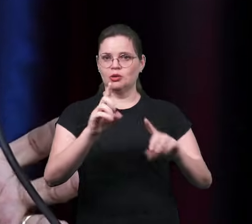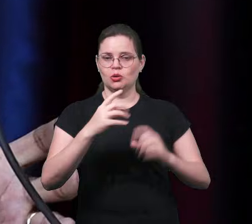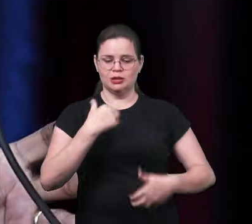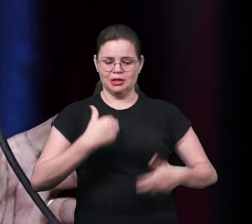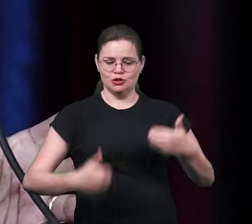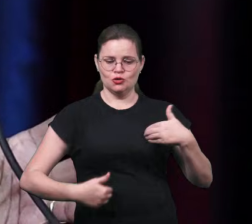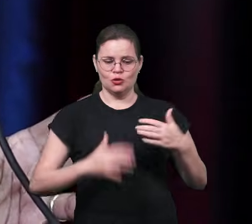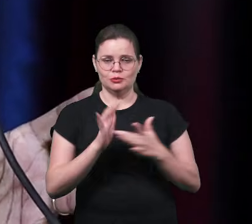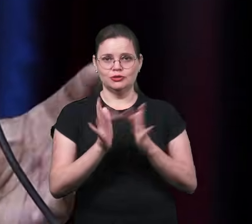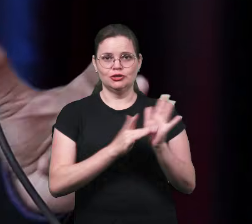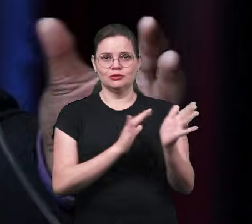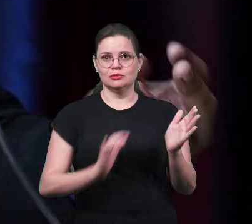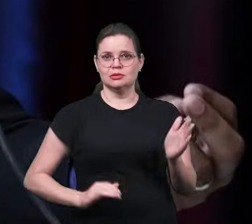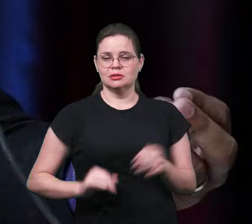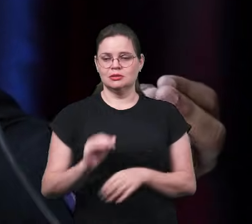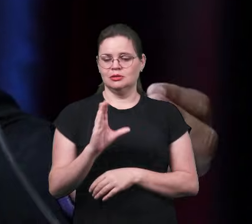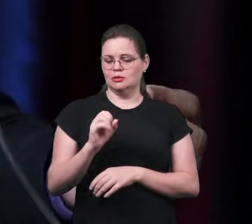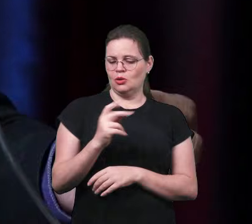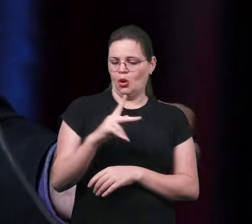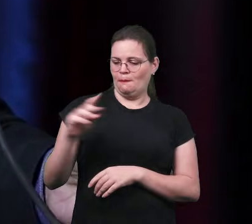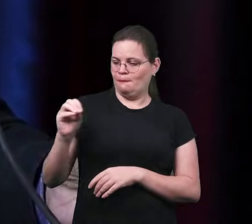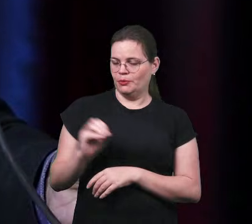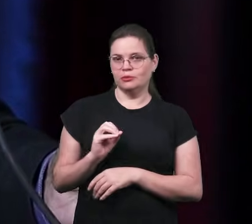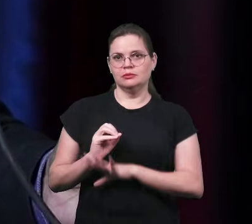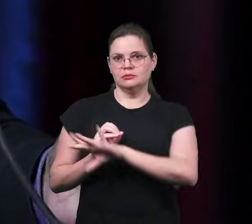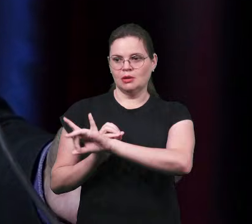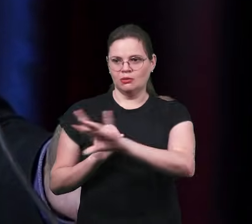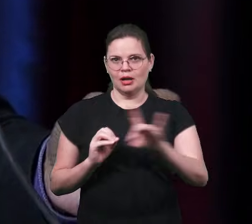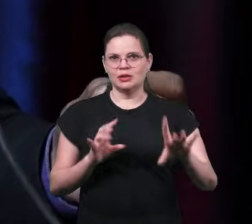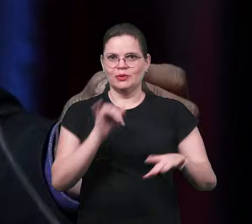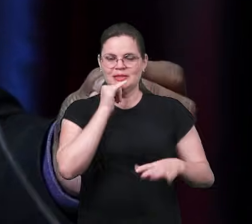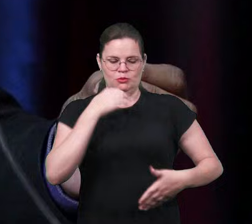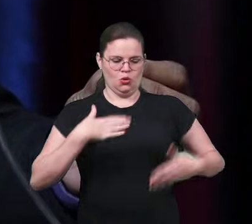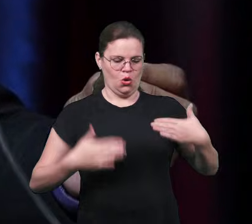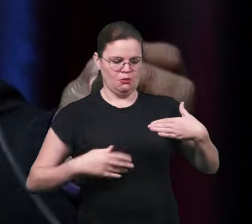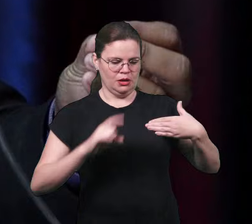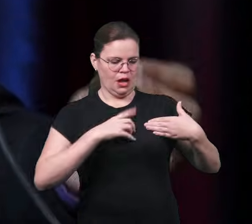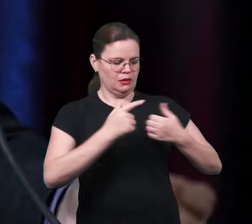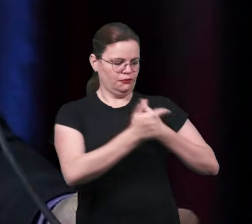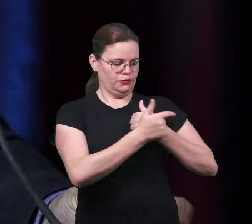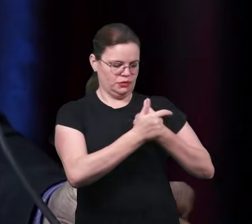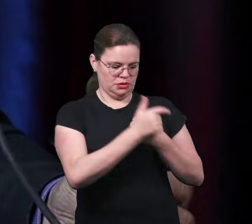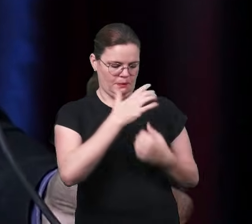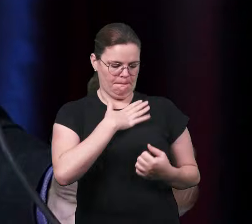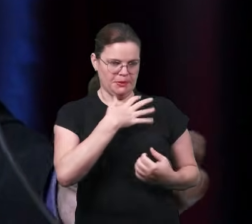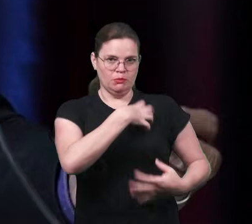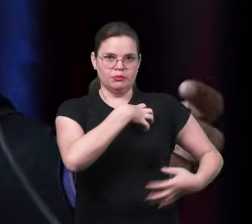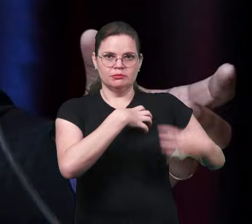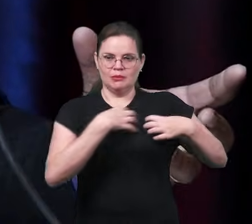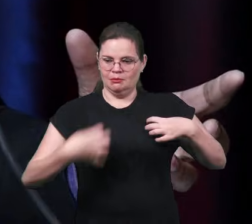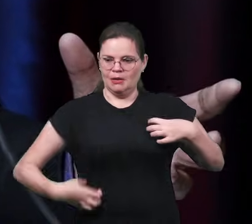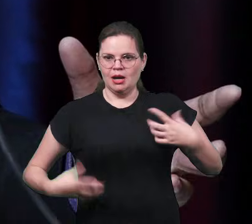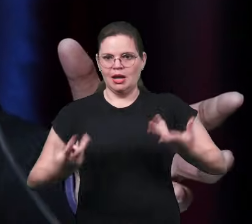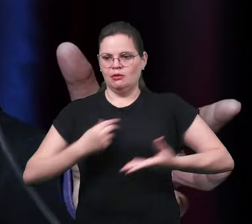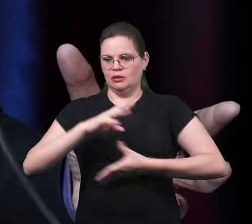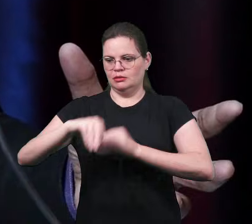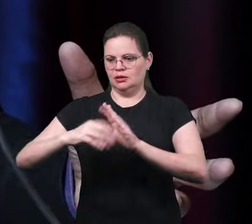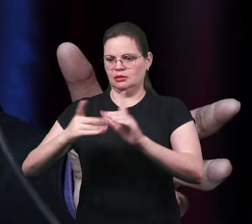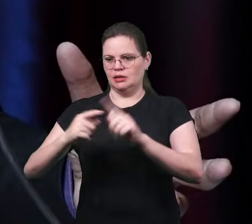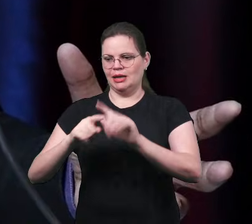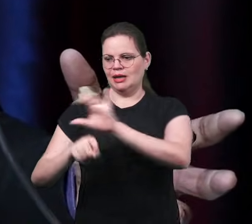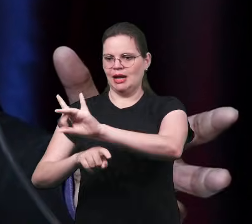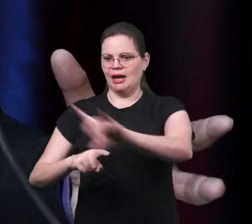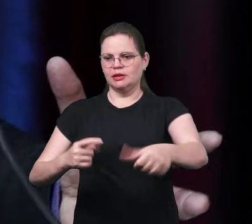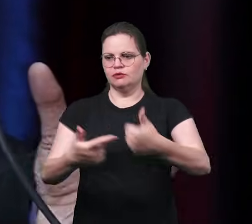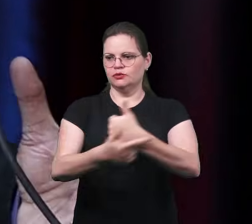Que o corpo, embora cada membro tenha sua função, cada membro tenha sua atividade, mas é em função